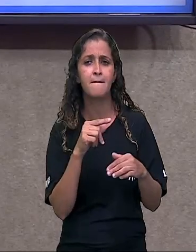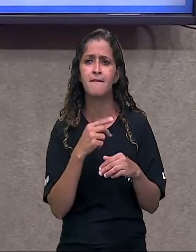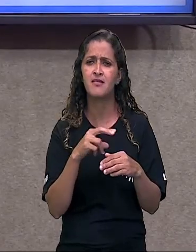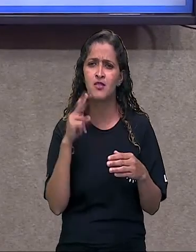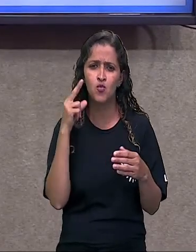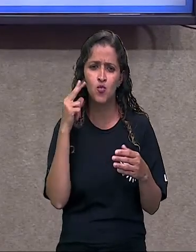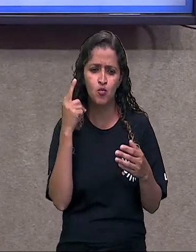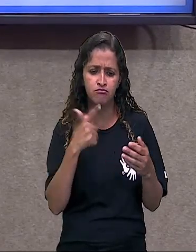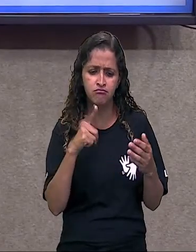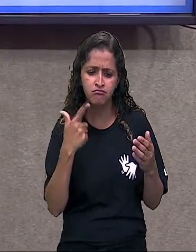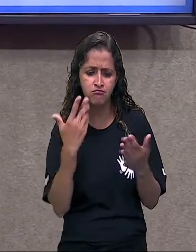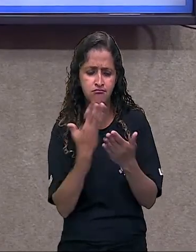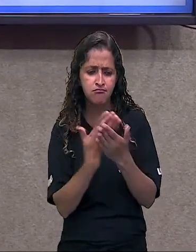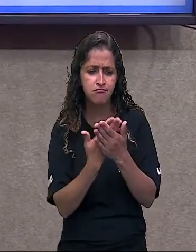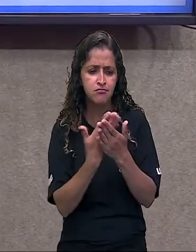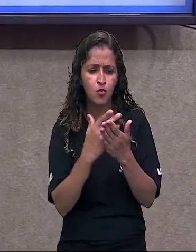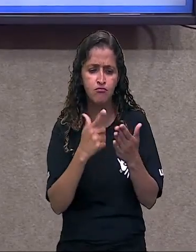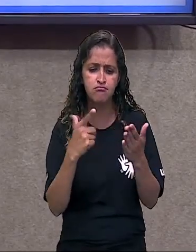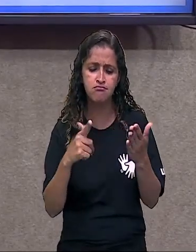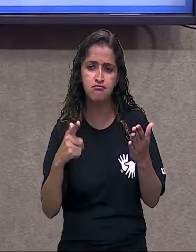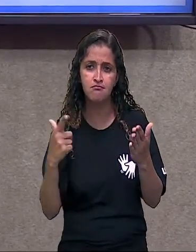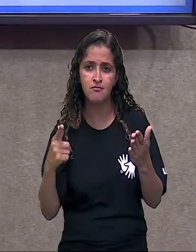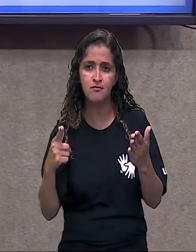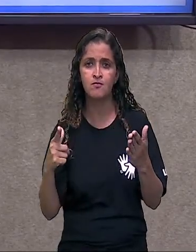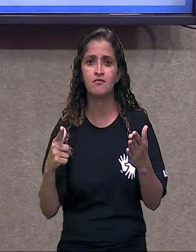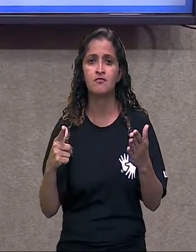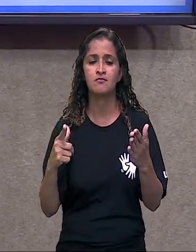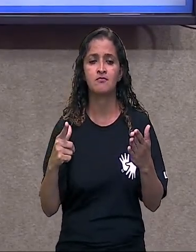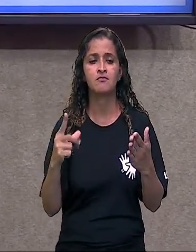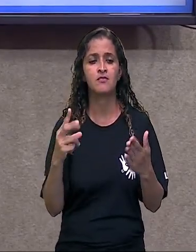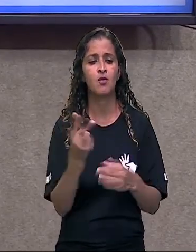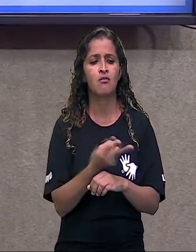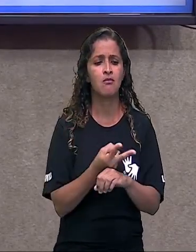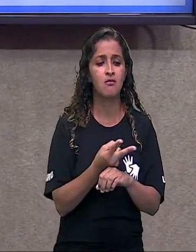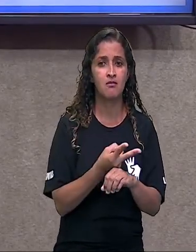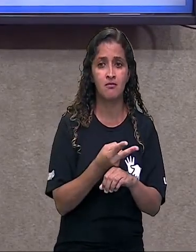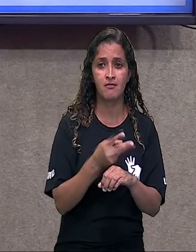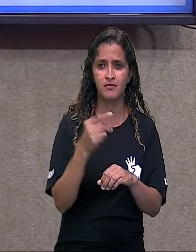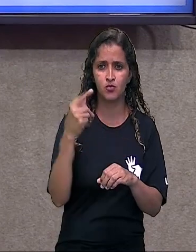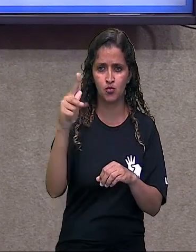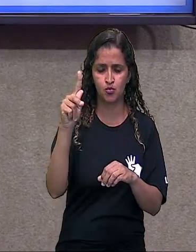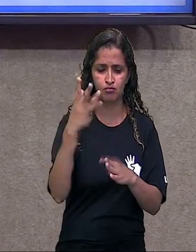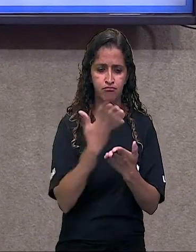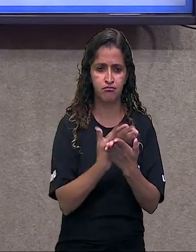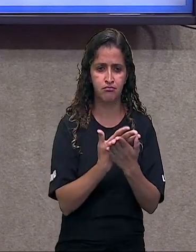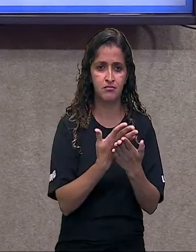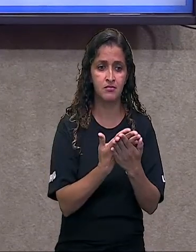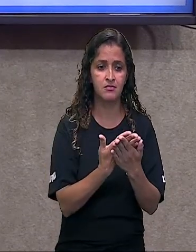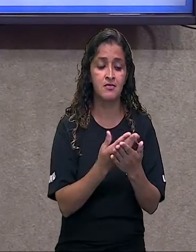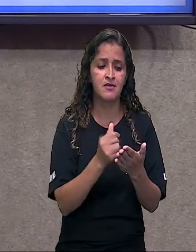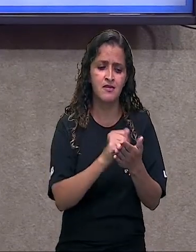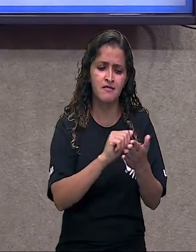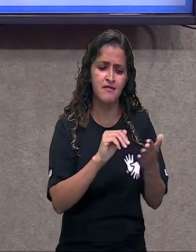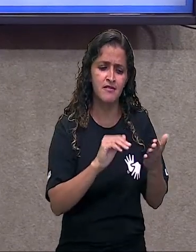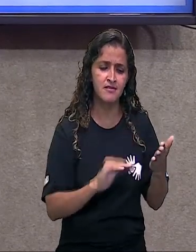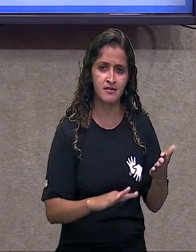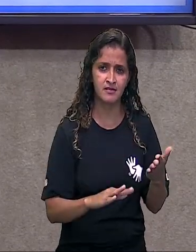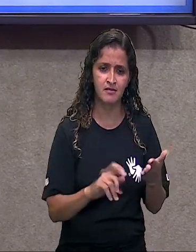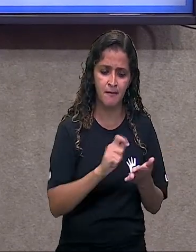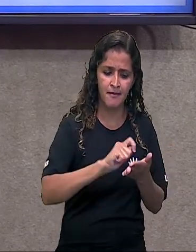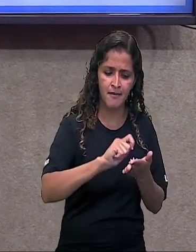várias vezes, vai lá no portal, procura lá a sua aula, faz as atividades. Eu